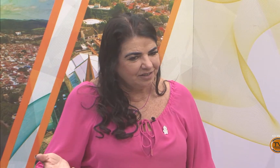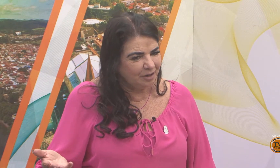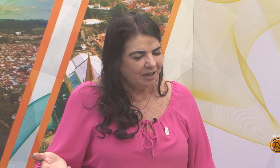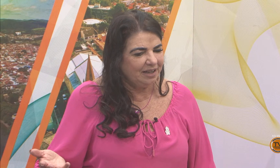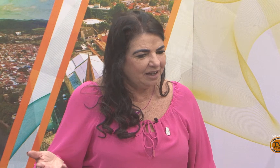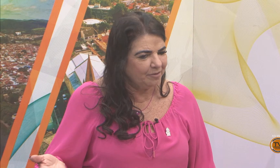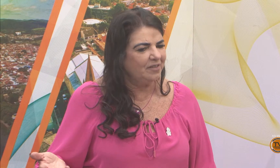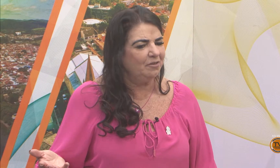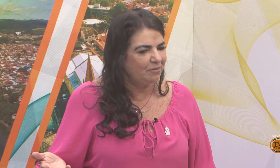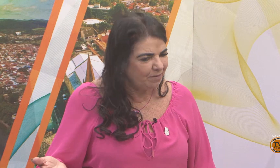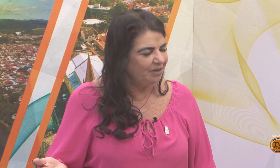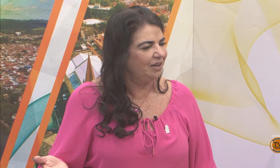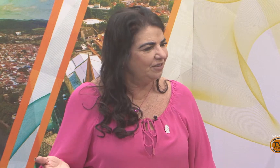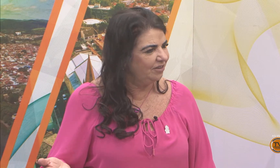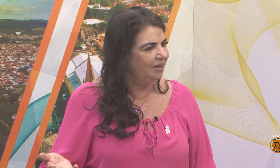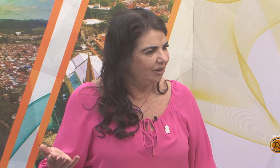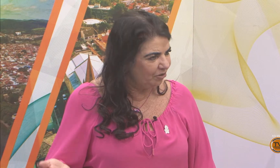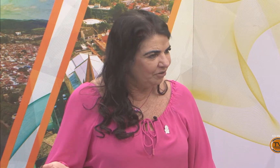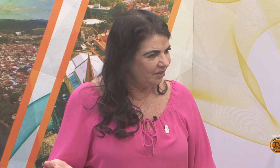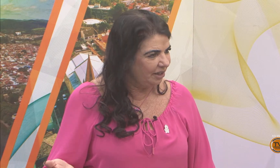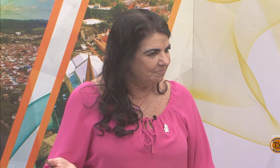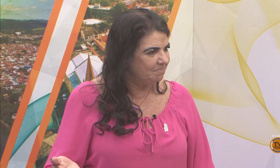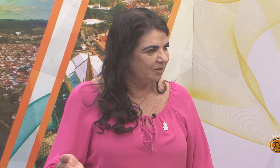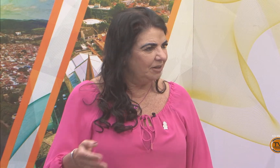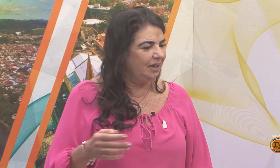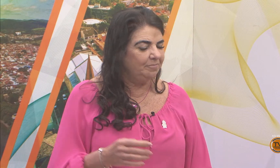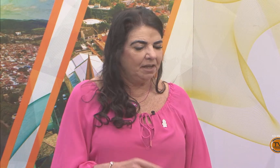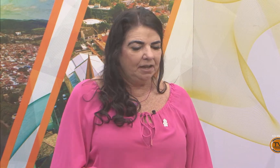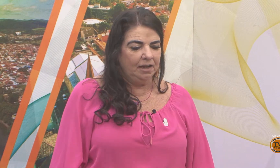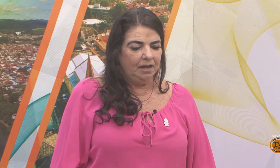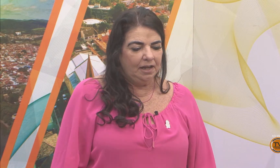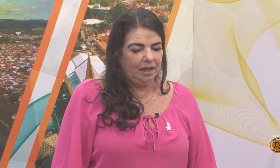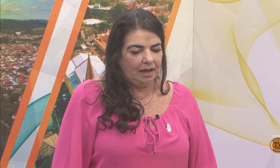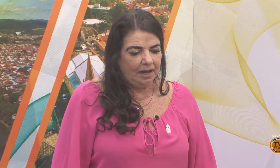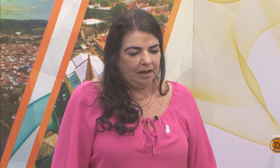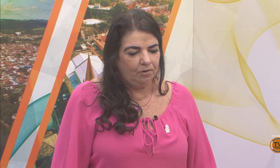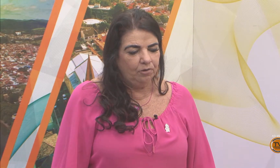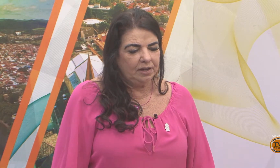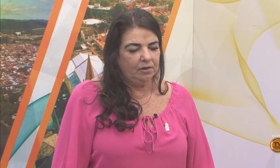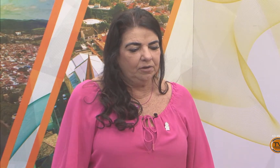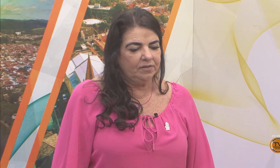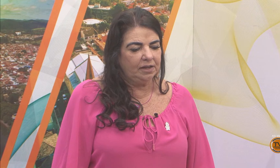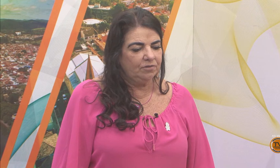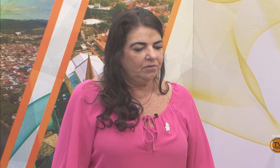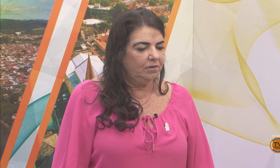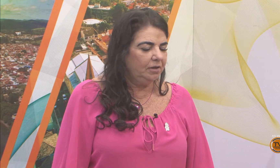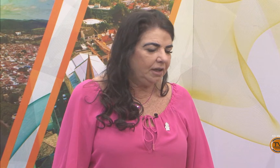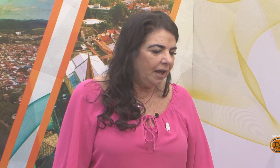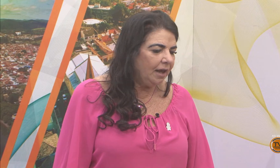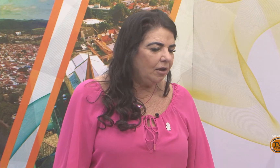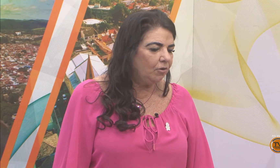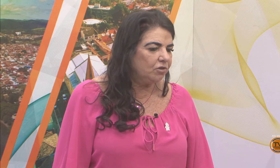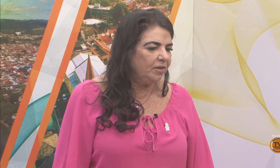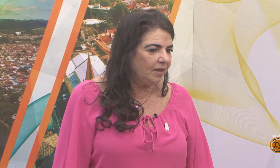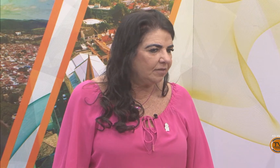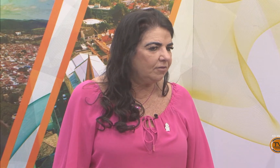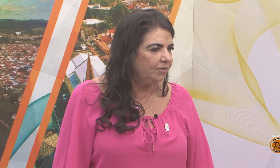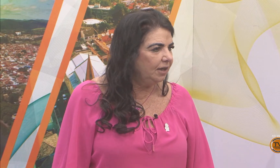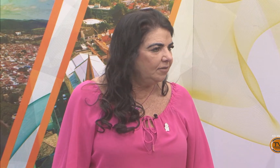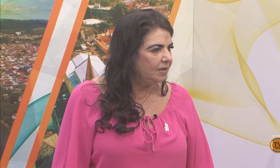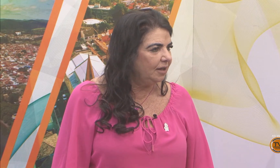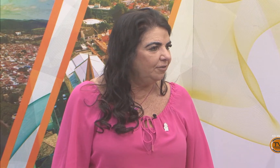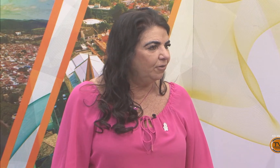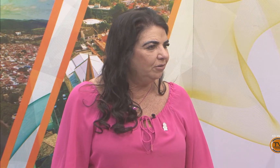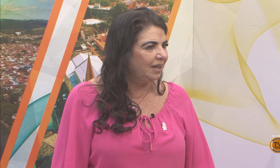seria a gente terminar a intervenção, espero que a gente consiga, né? A outra coisa que a gente quer é otimizar